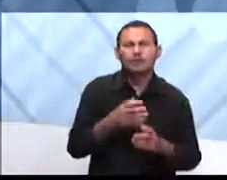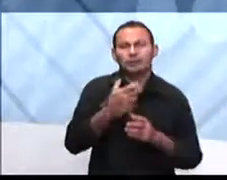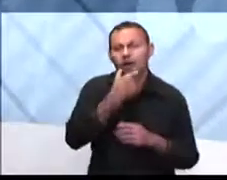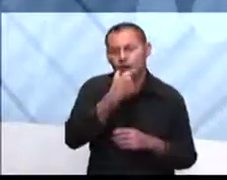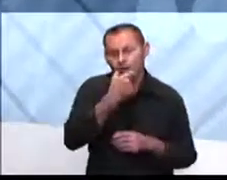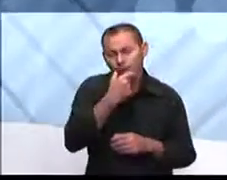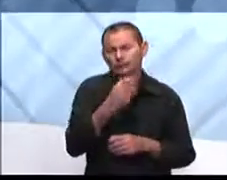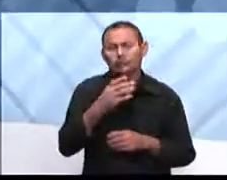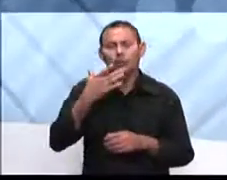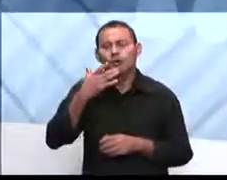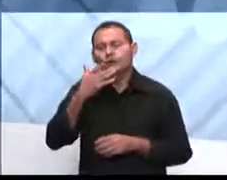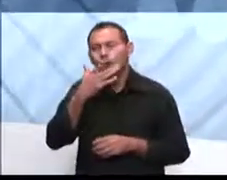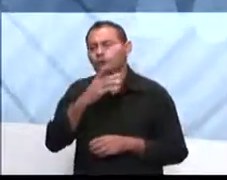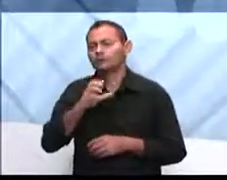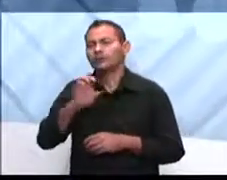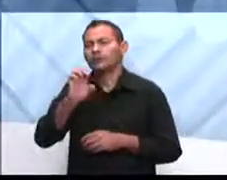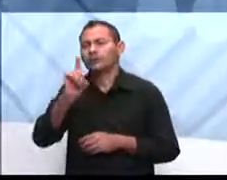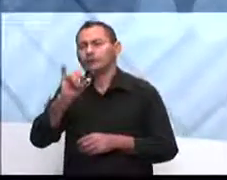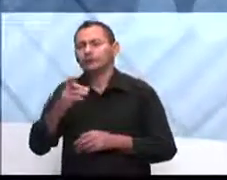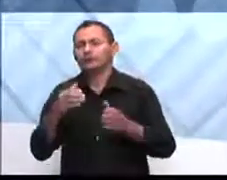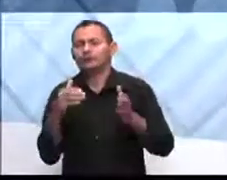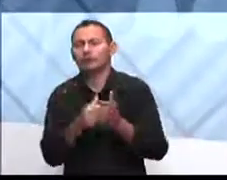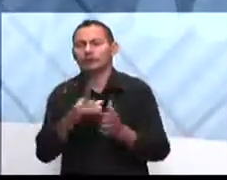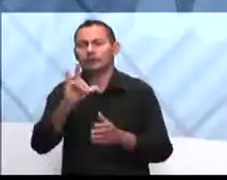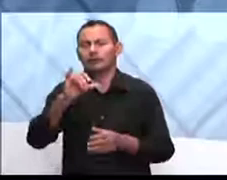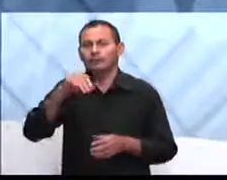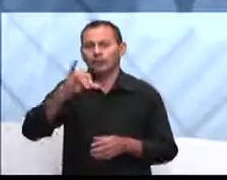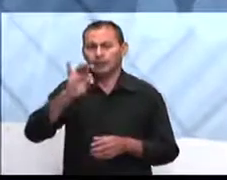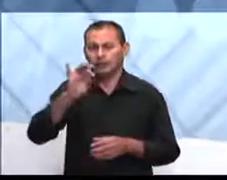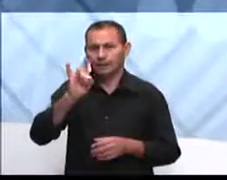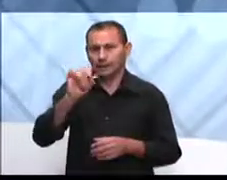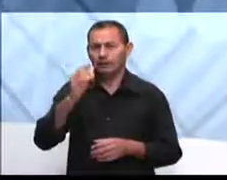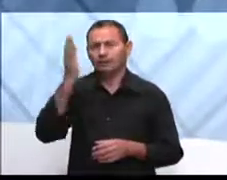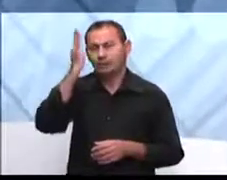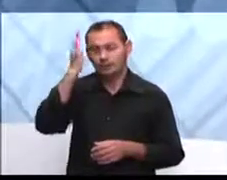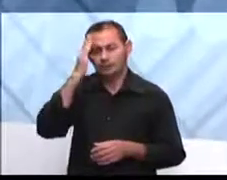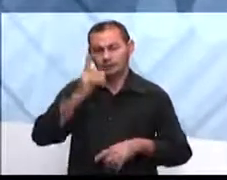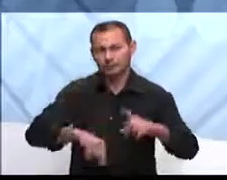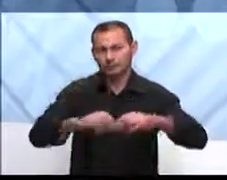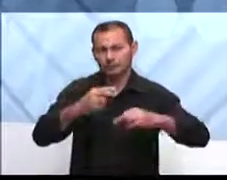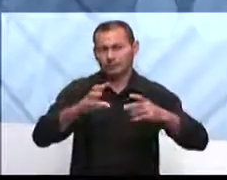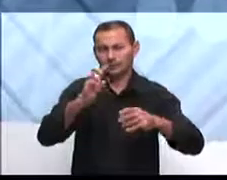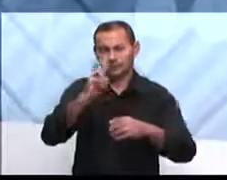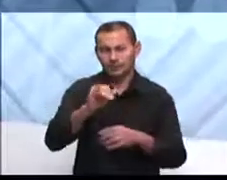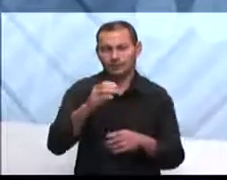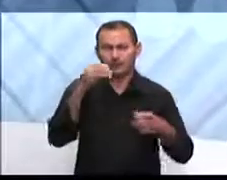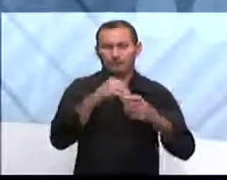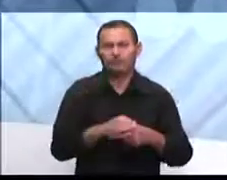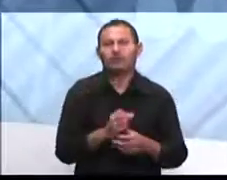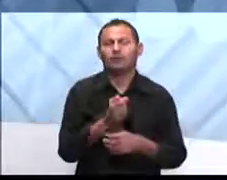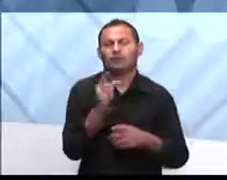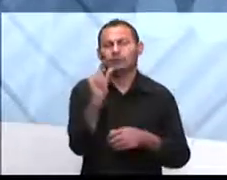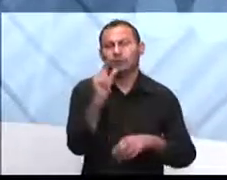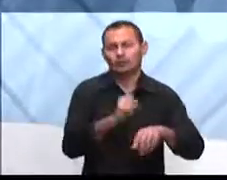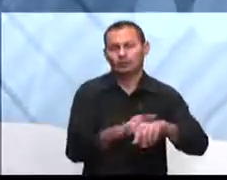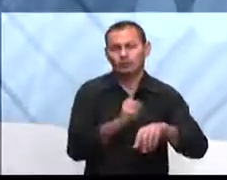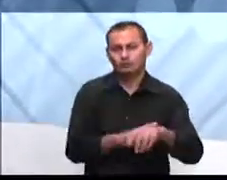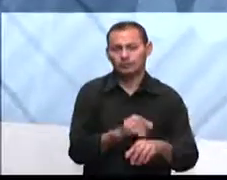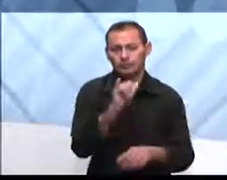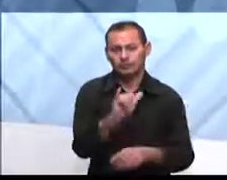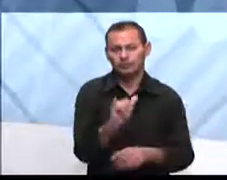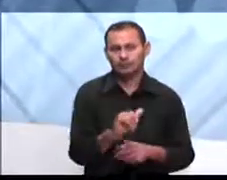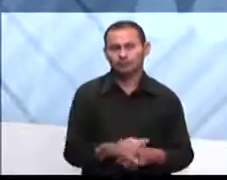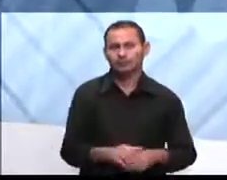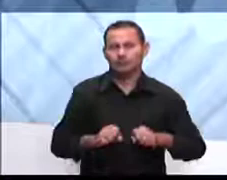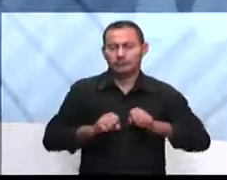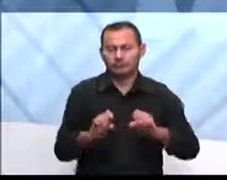bolacha, sabor, edição limitada, né? Então você sabe que esse produto ele vai ficar por curto tempo ali